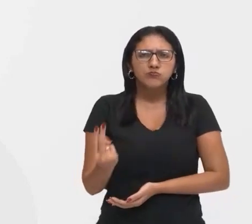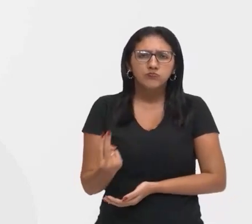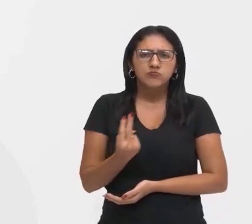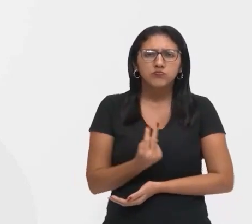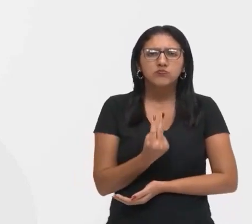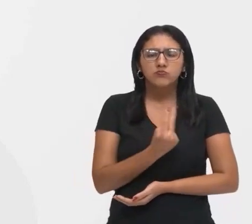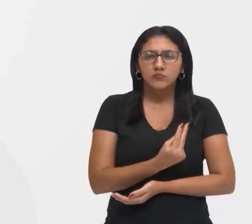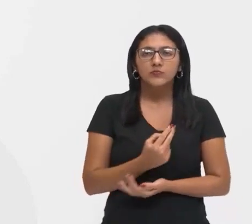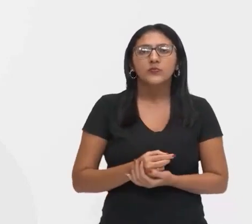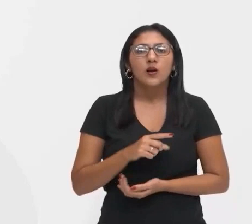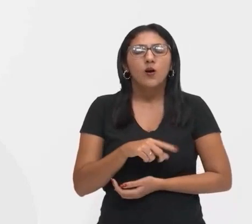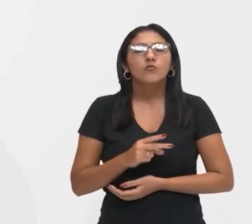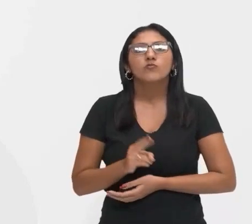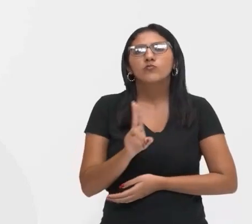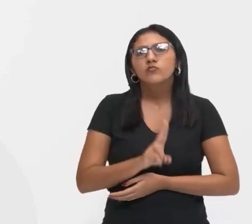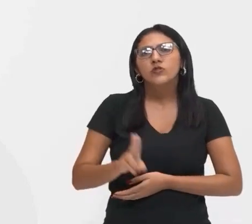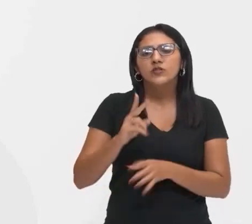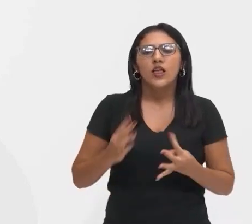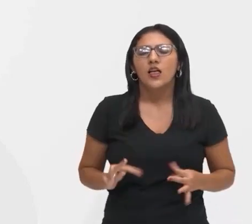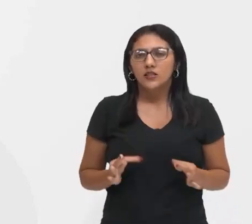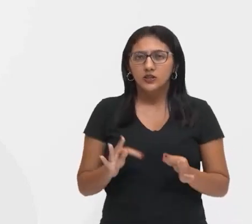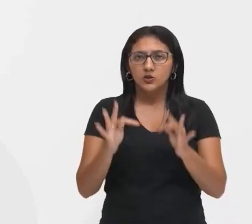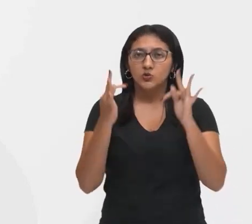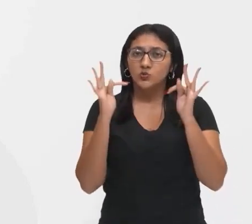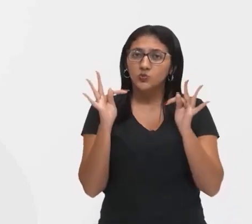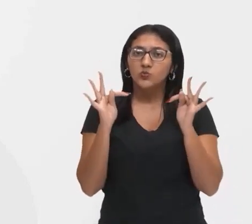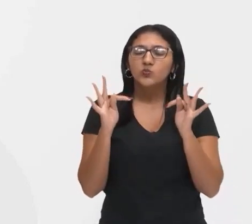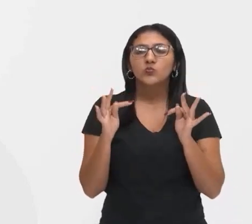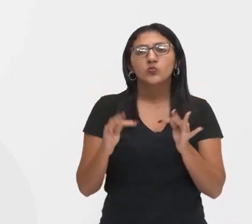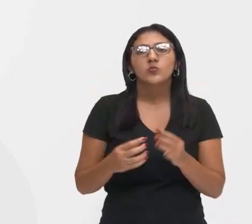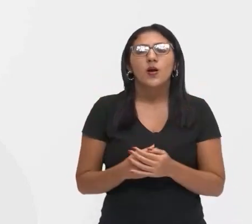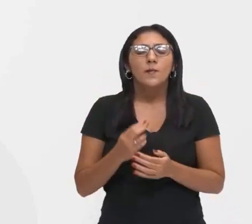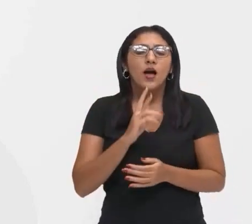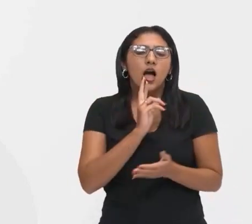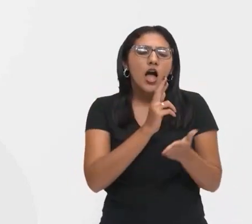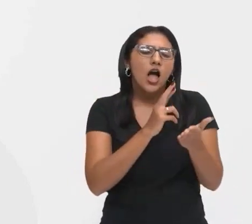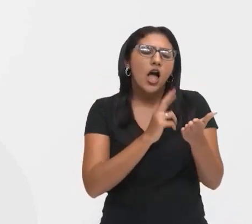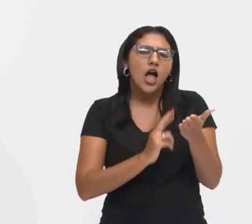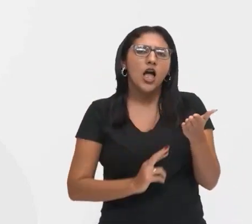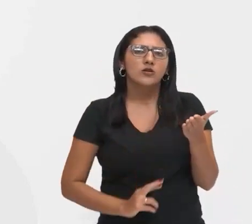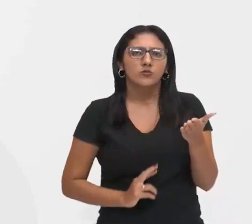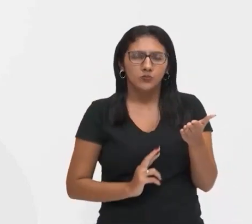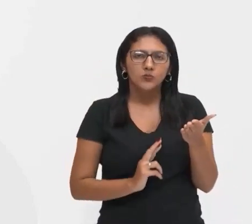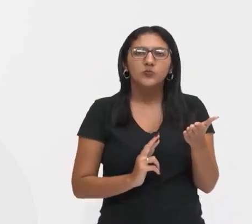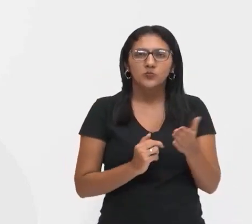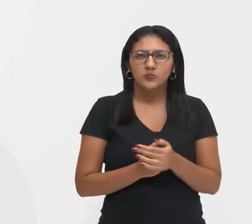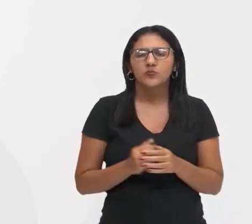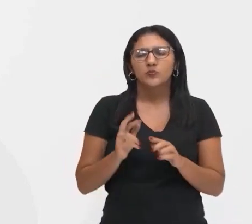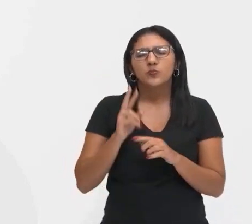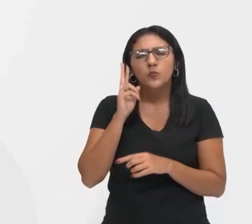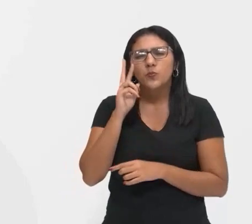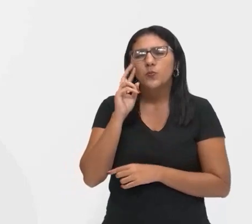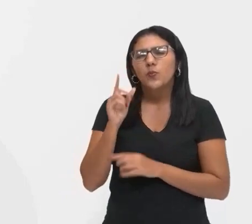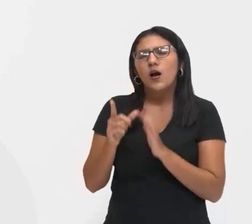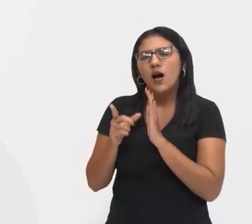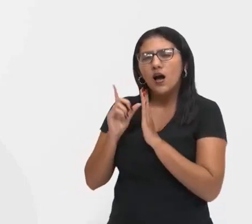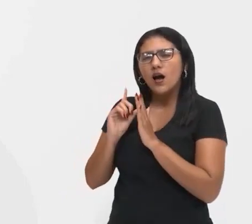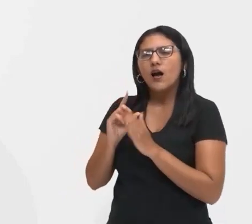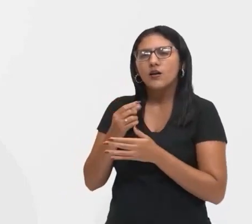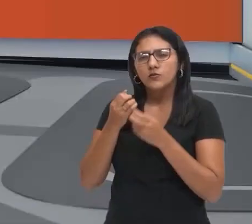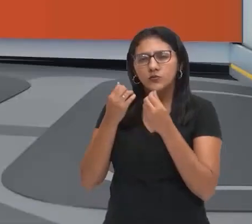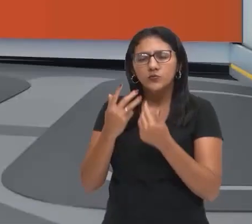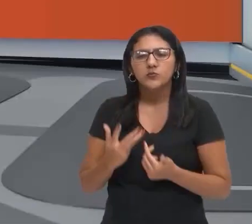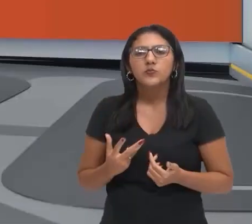Eles utilizavam a tecnologia para responder às questões. Aquilo que eu falei para vocês.